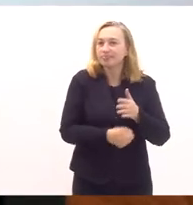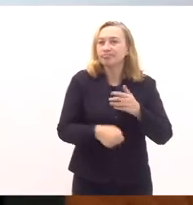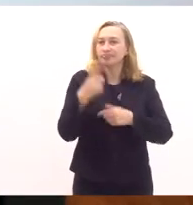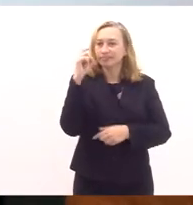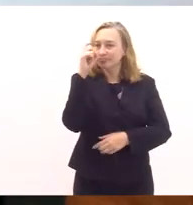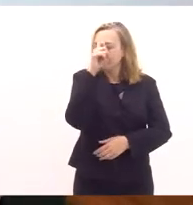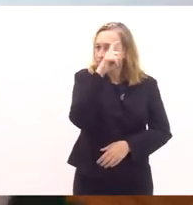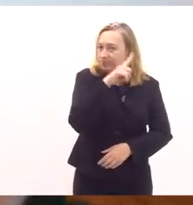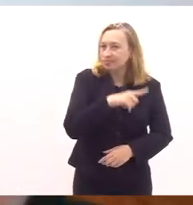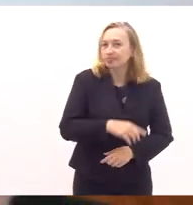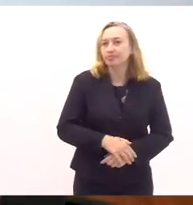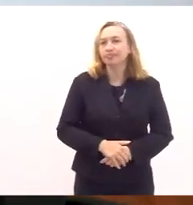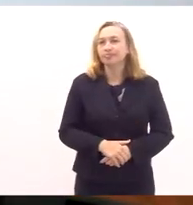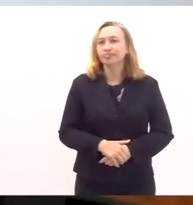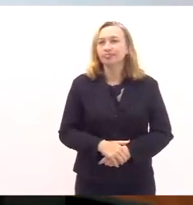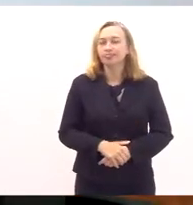tá?